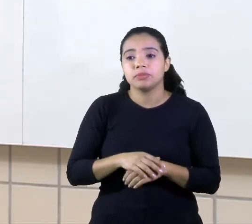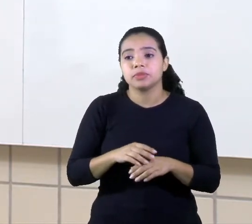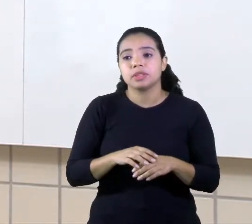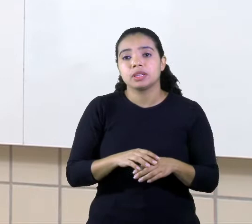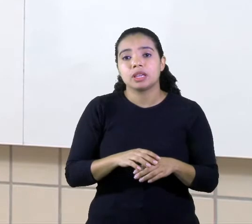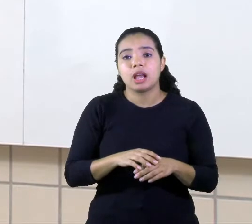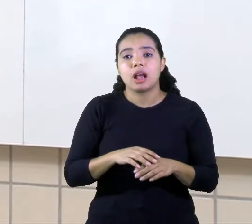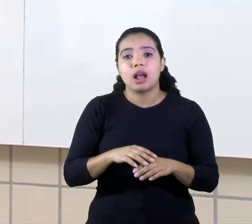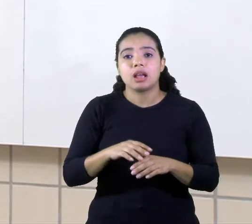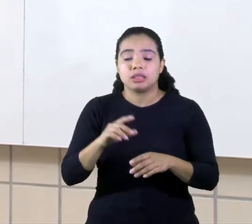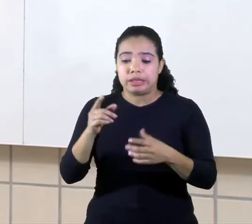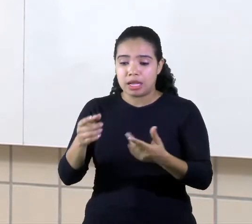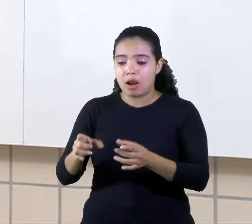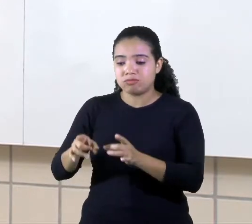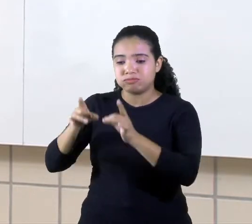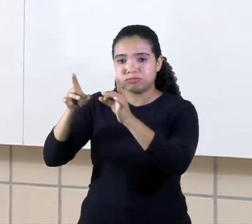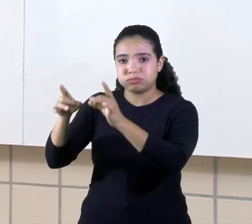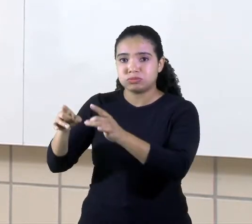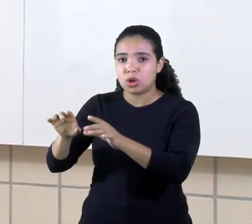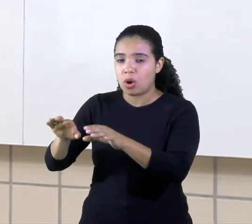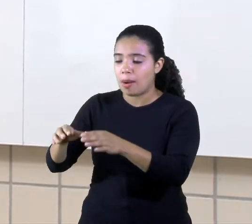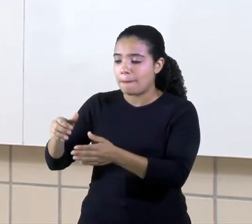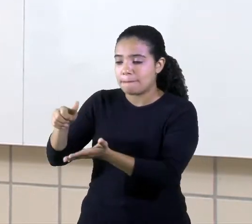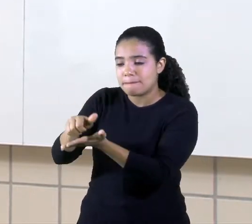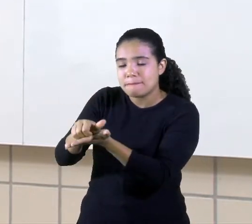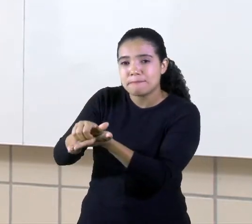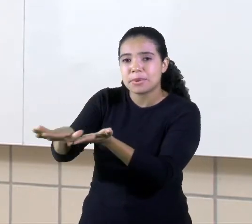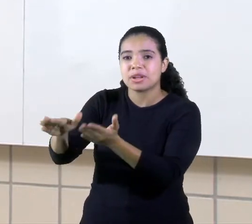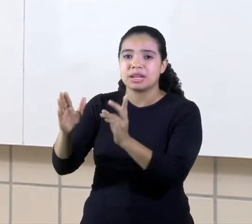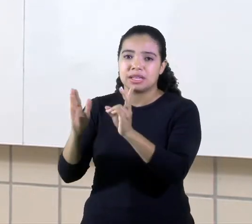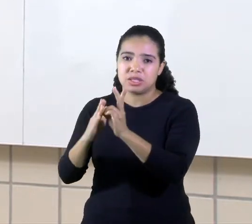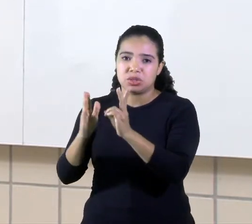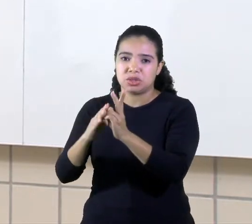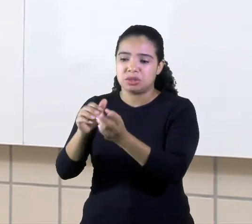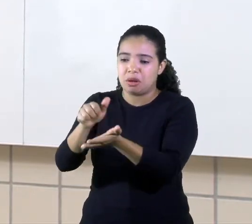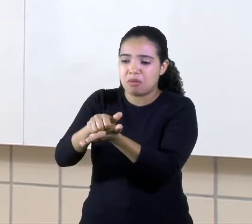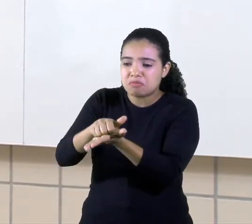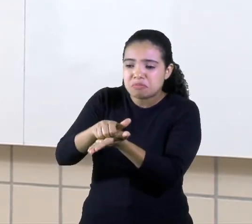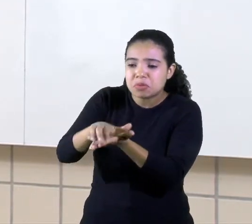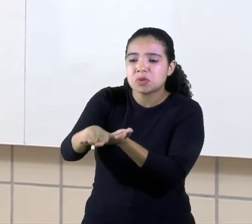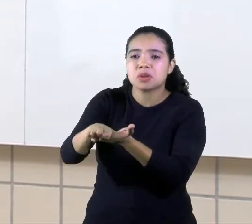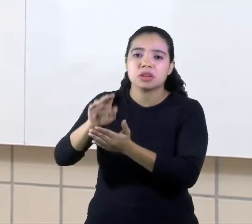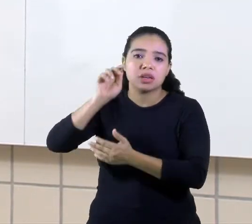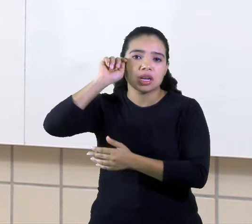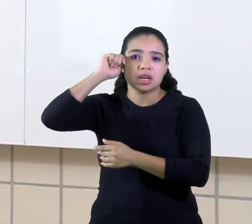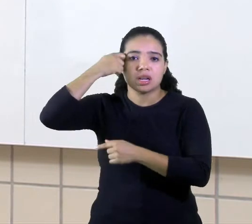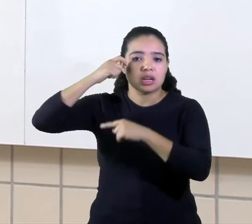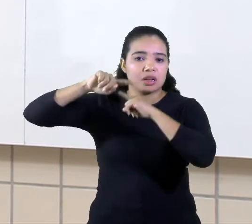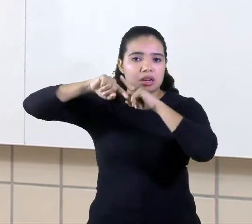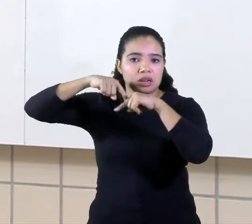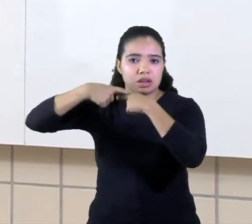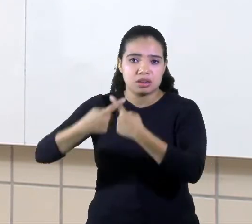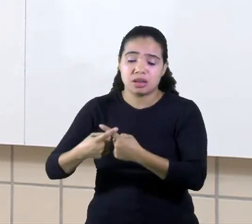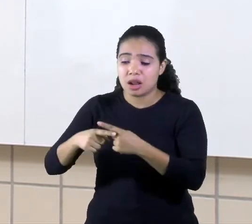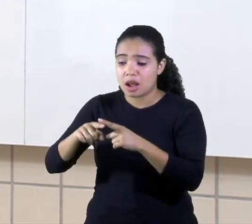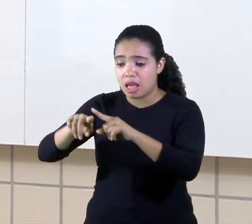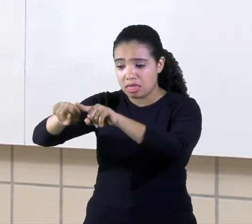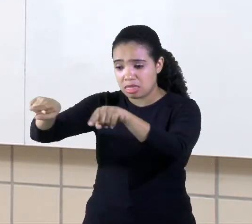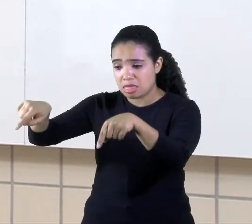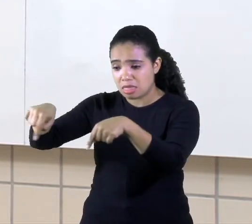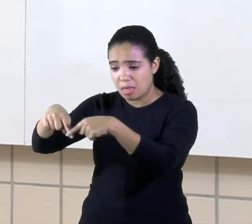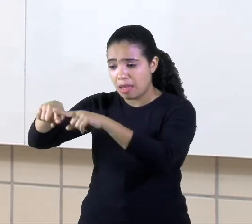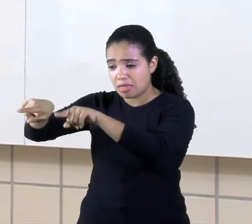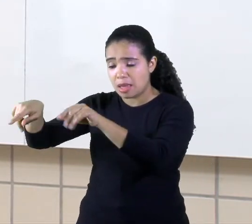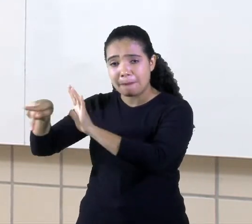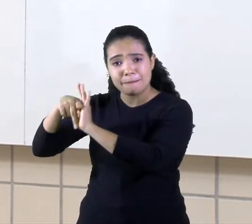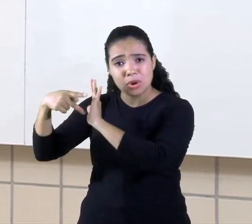desapropriou indígenas, quilombolas. Aquelas terras eram pertencentes àqueles povos. Então, eles foram